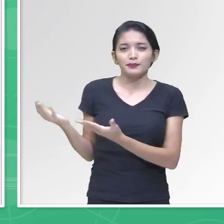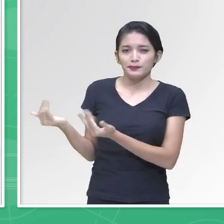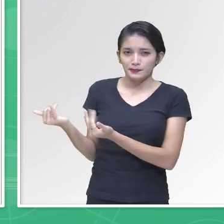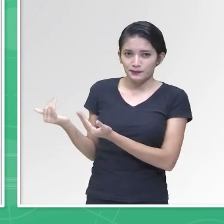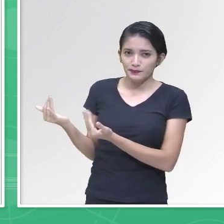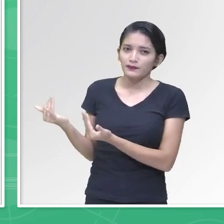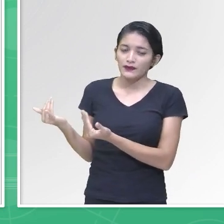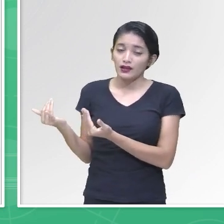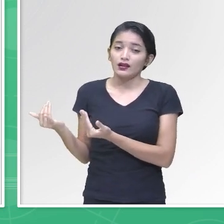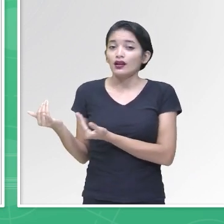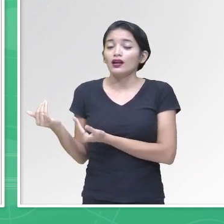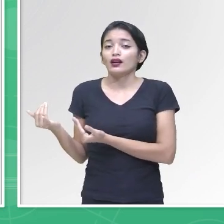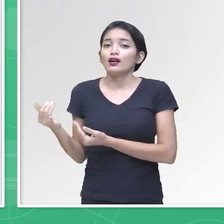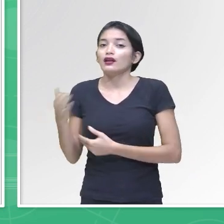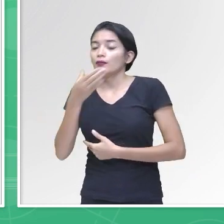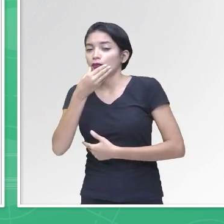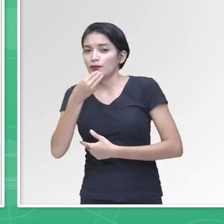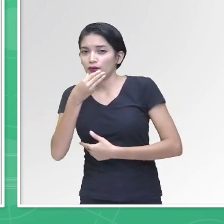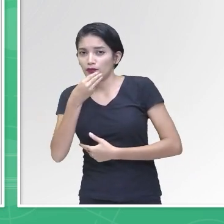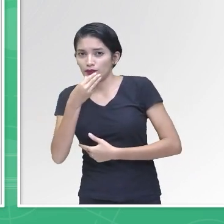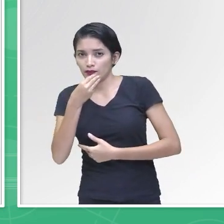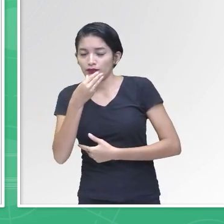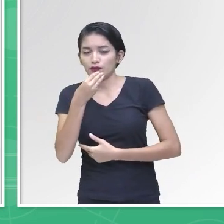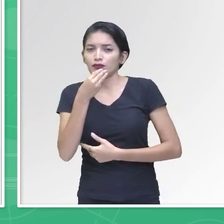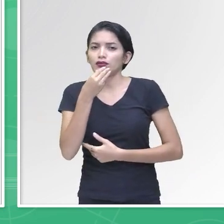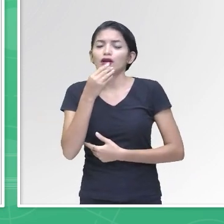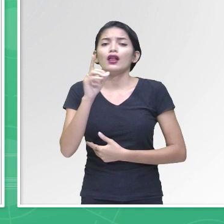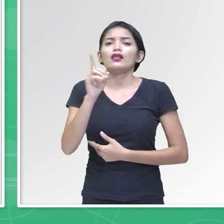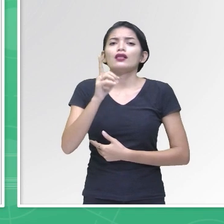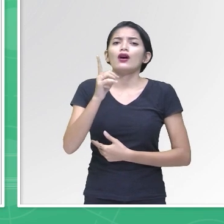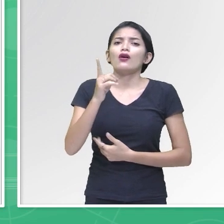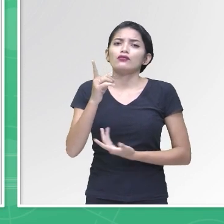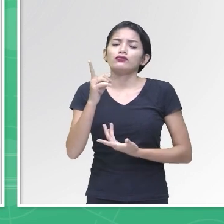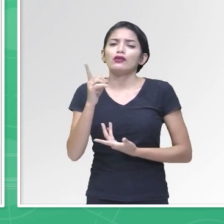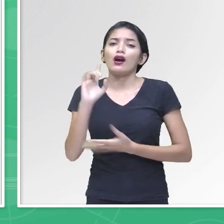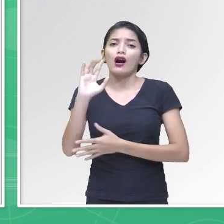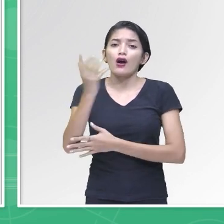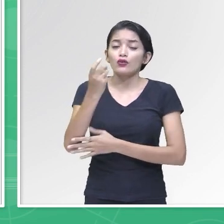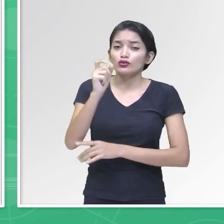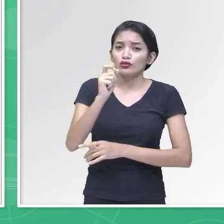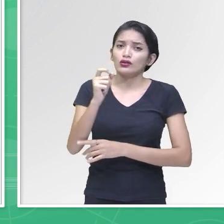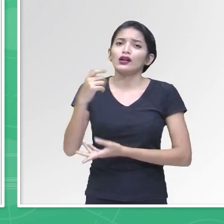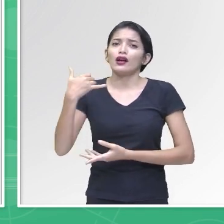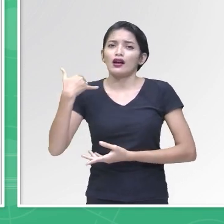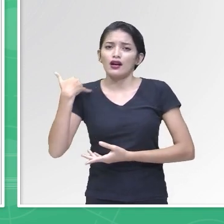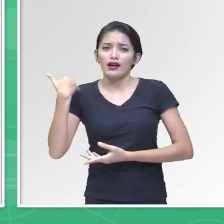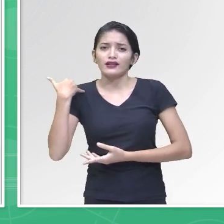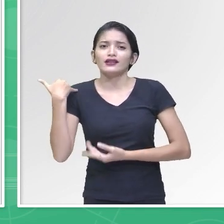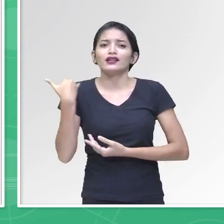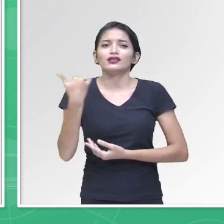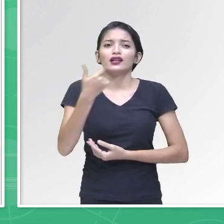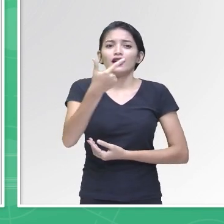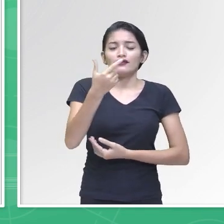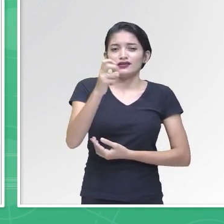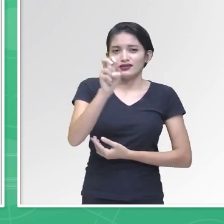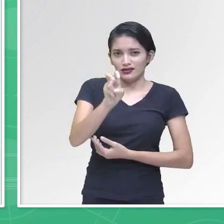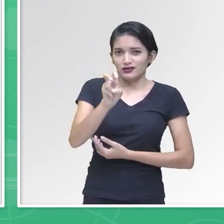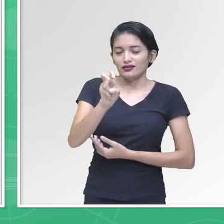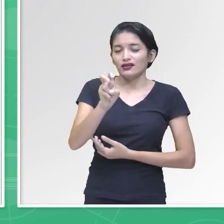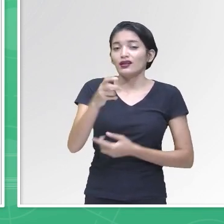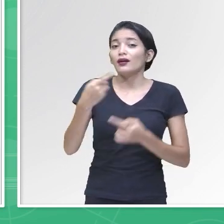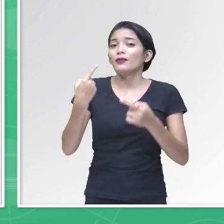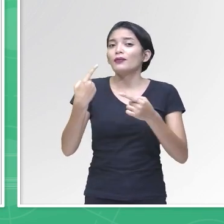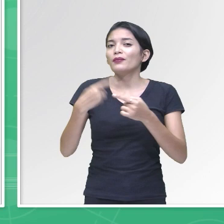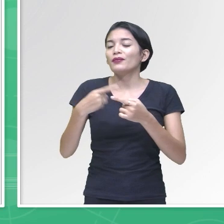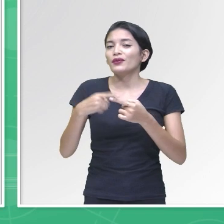do sexo masculino não completaram seu 25º aniversário, devido a